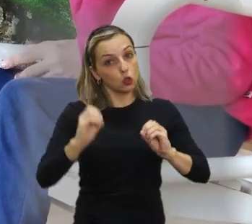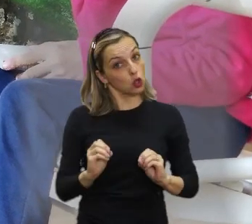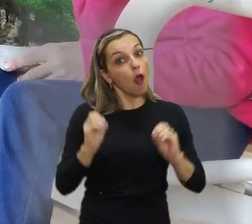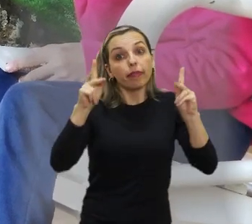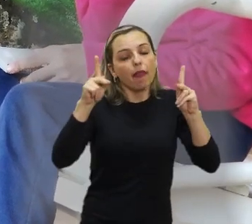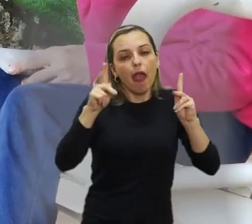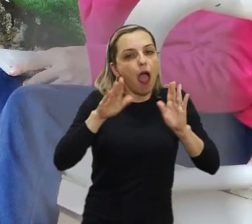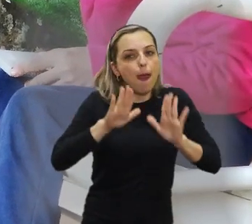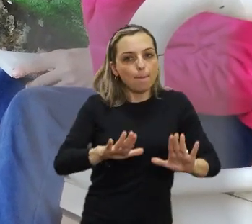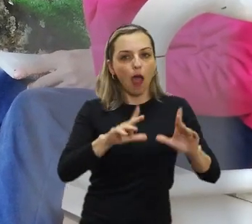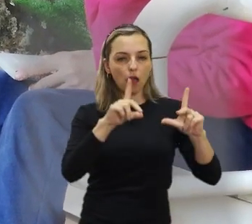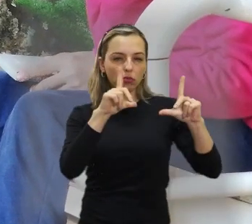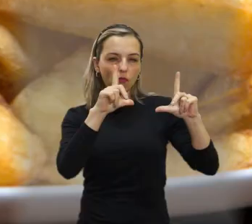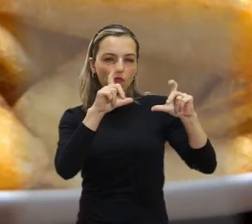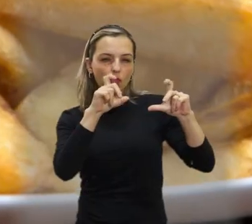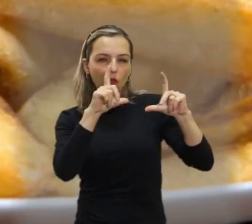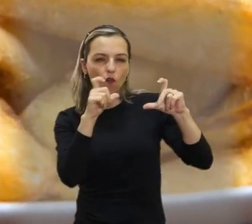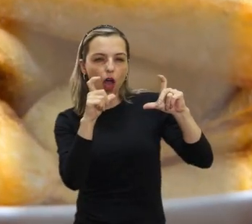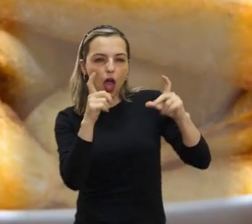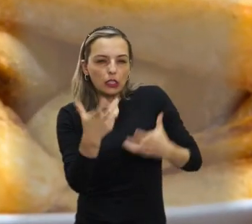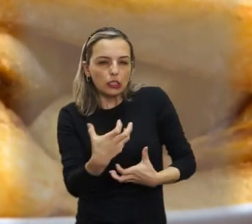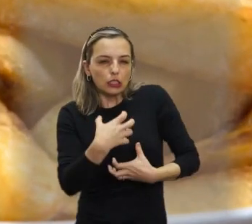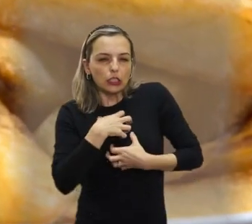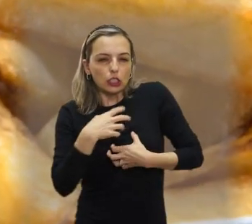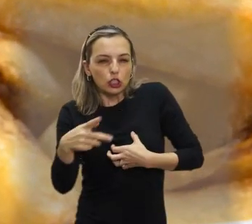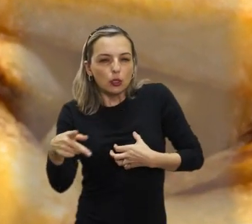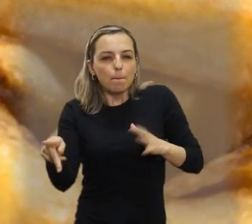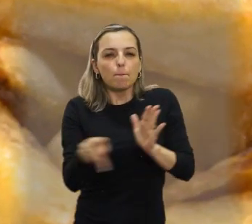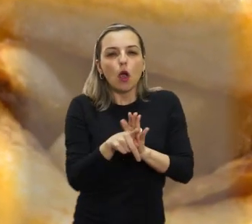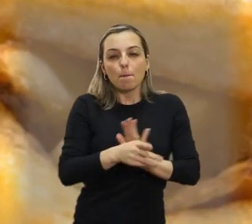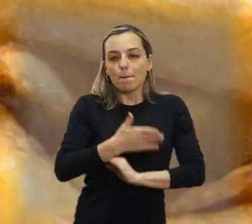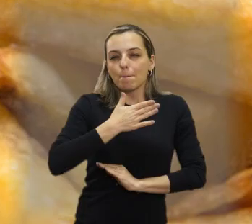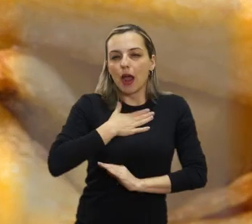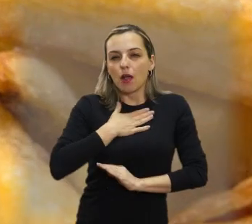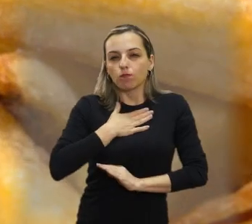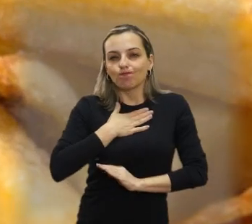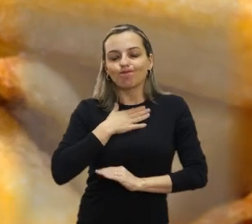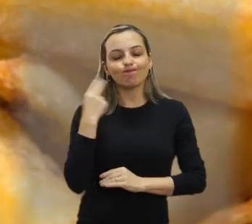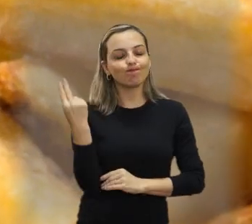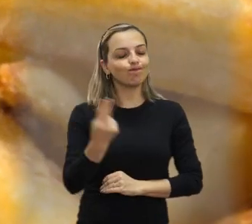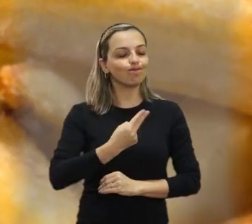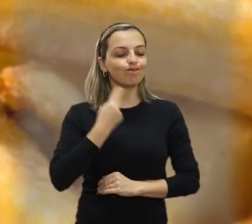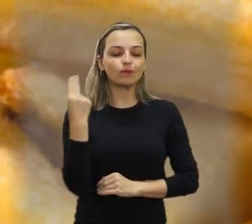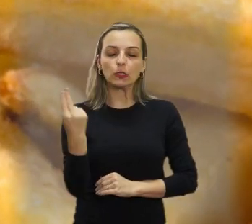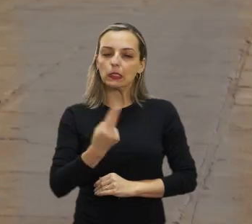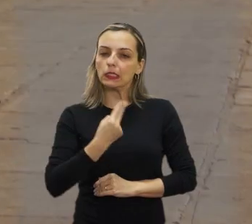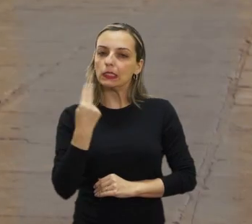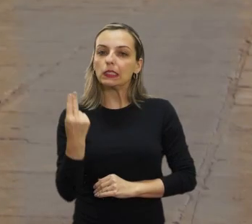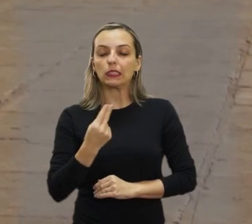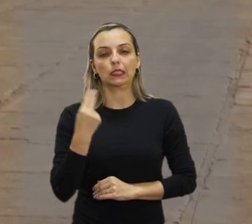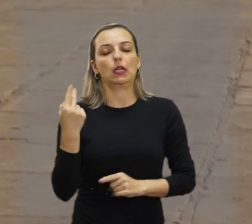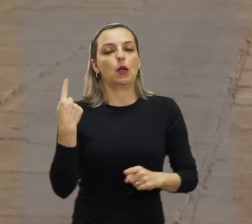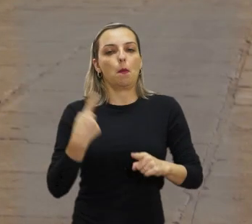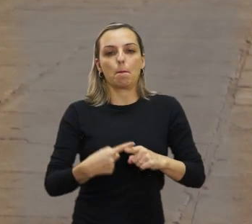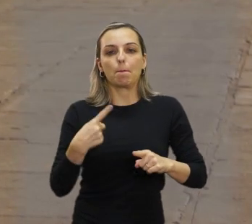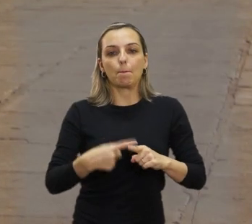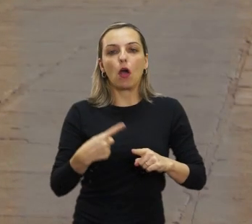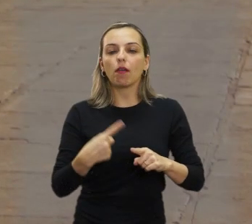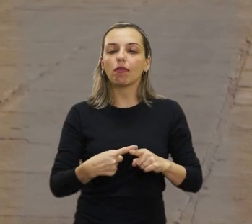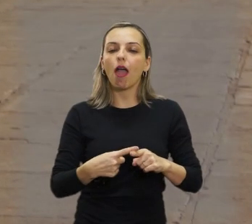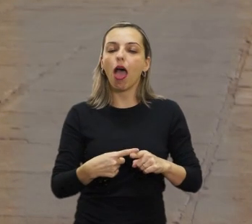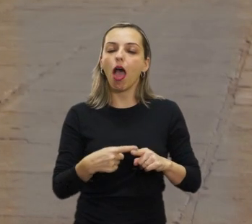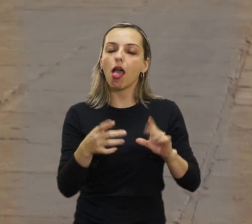o serviço exige, ok, né? Para empresas, para publicidade e tal, mas dentro dessa linguagem que